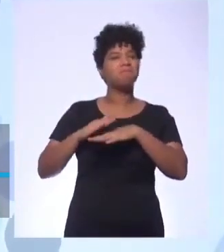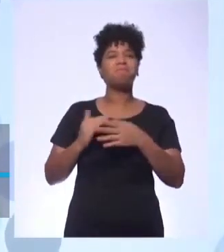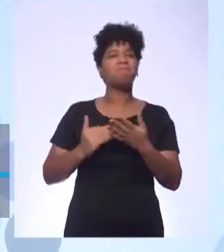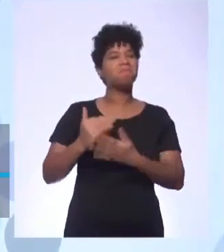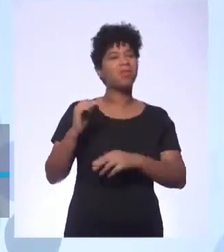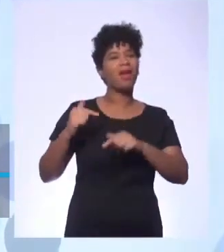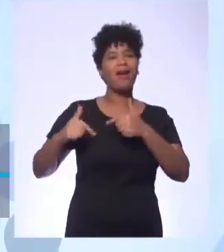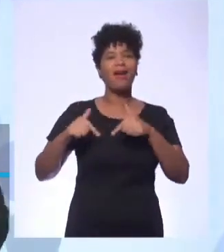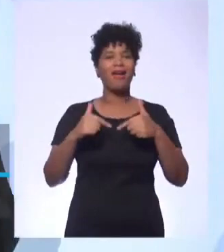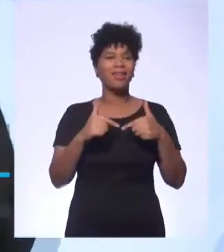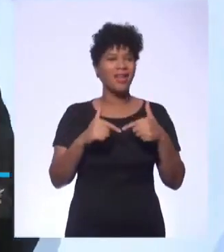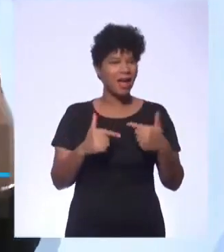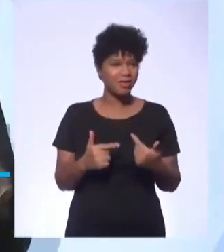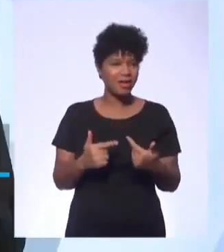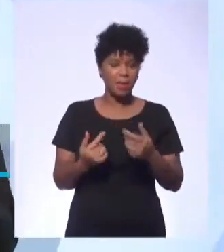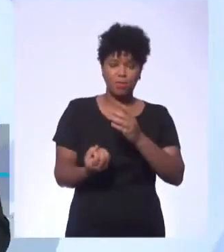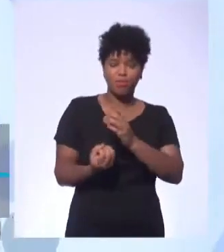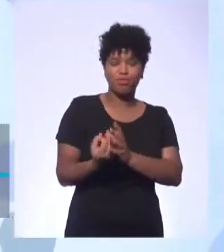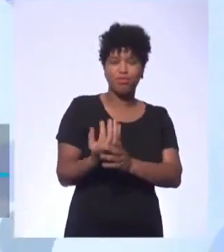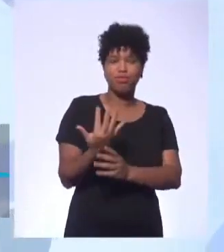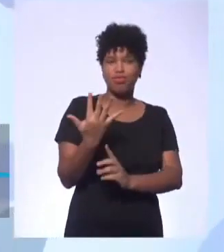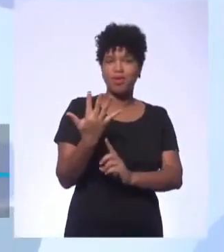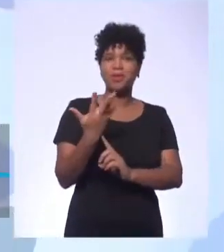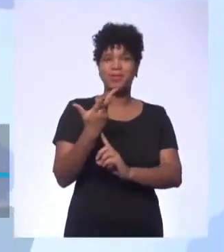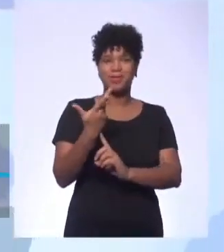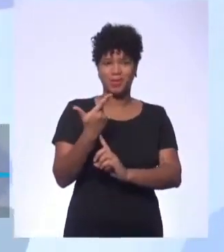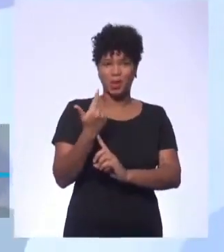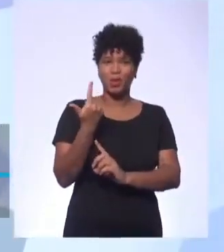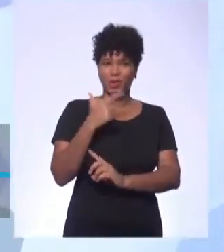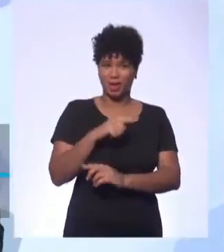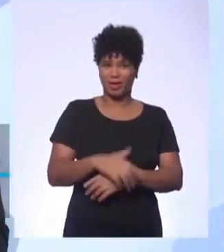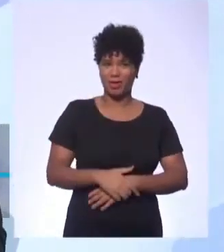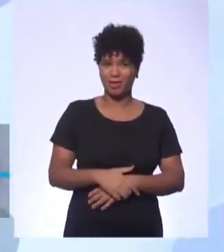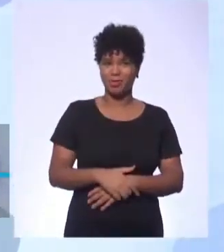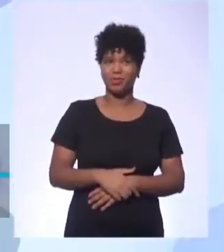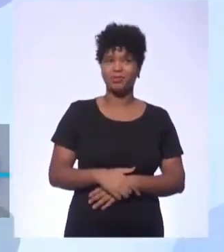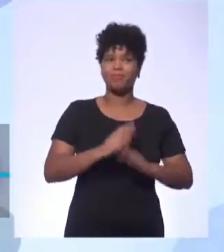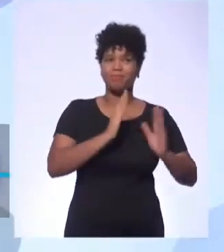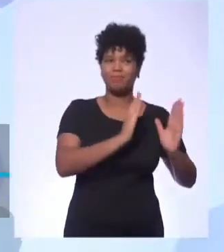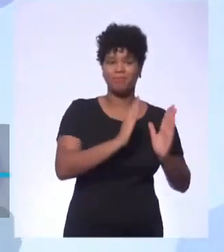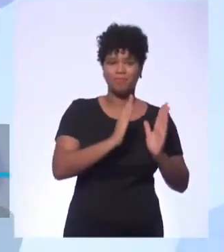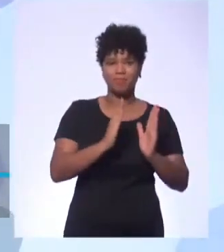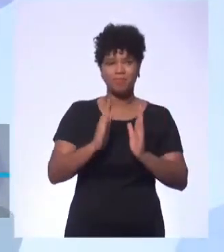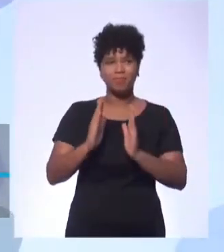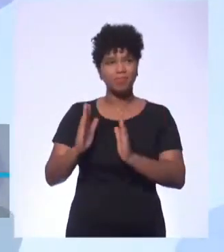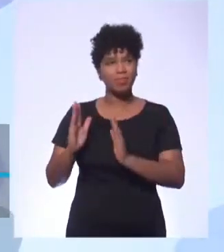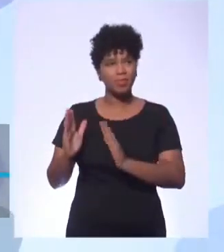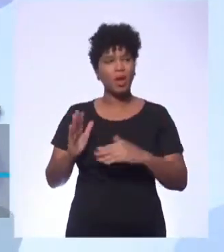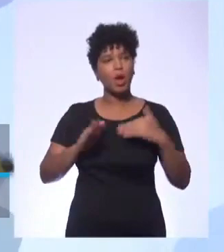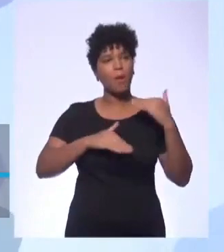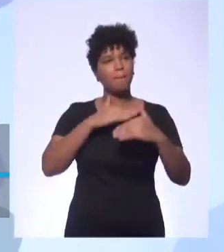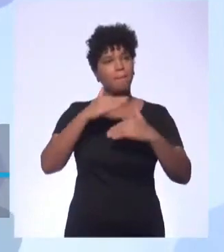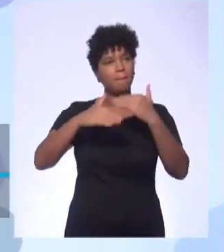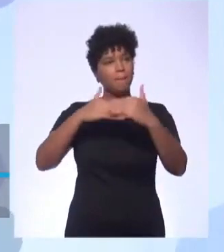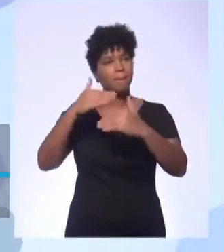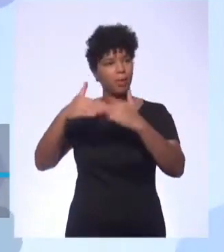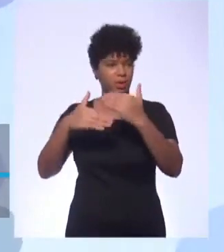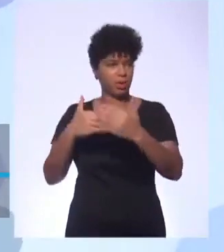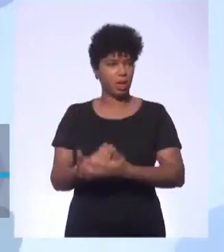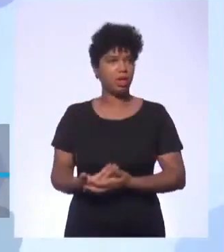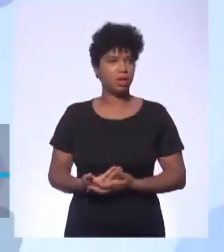na massa mesmo, né, e vou começar a realizar essa obra, tá bom? Aí, né, quando eu escolho